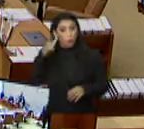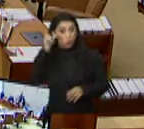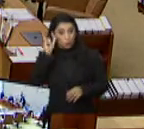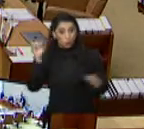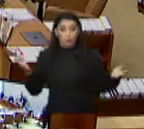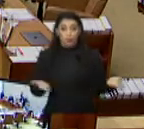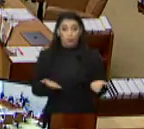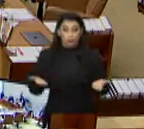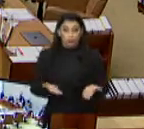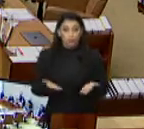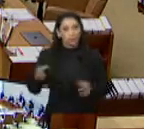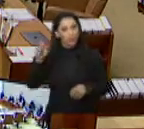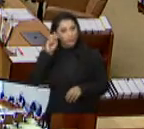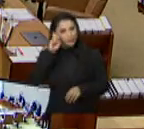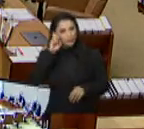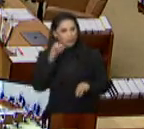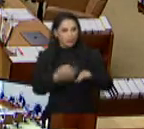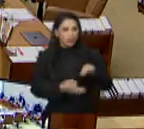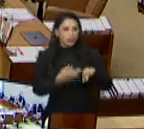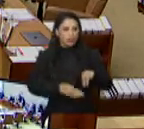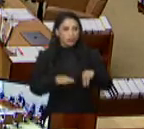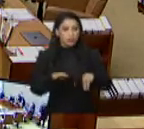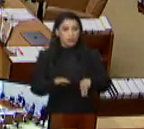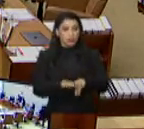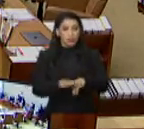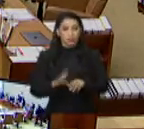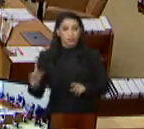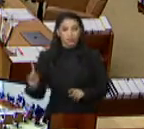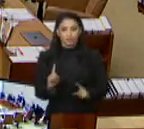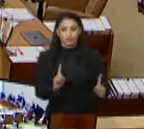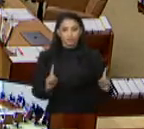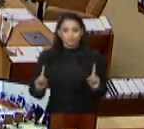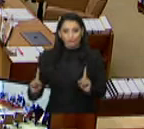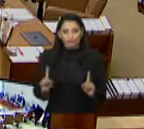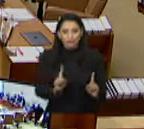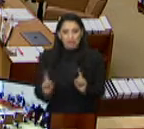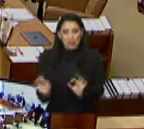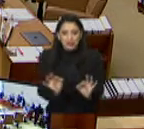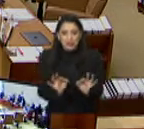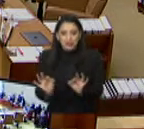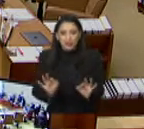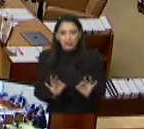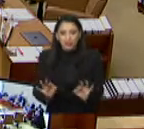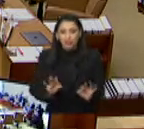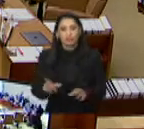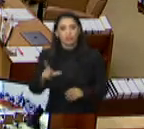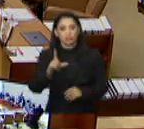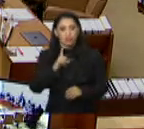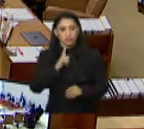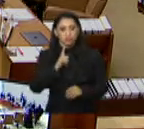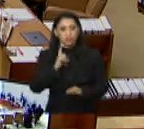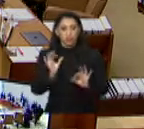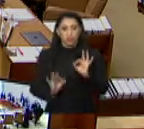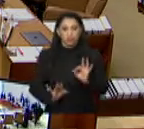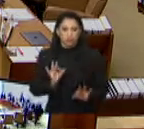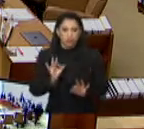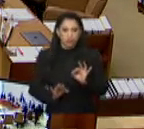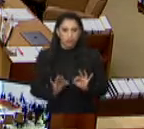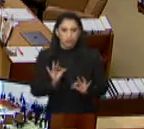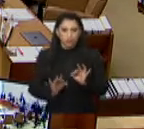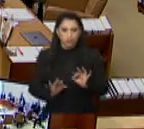quinta-feira com os ministros se dirigindo as respectivos lugares tudo preparado previamente para que tenhamos os julgamentos